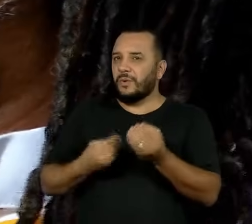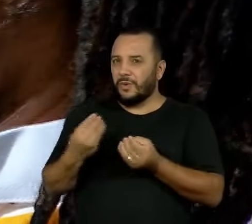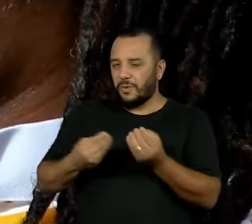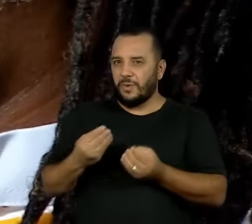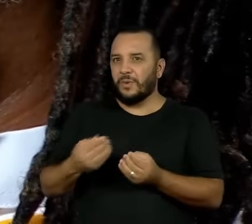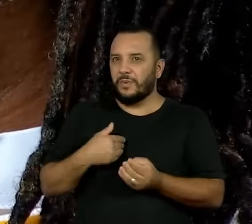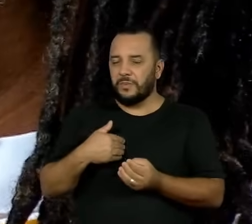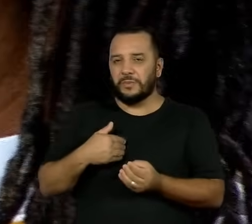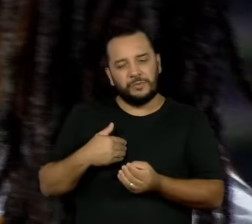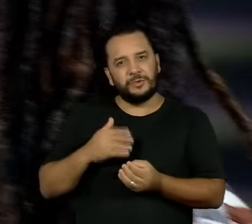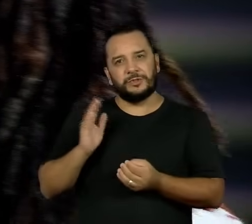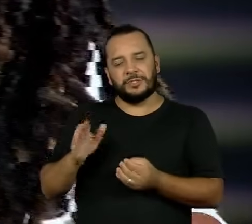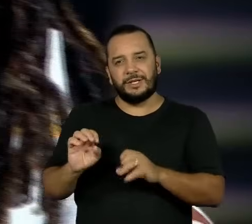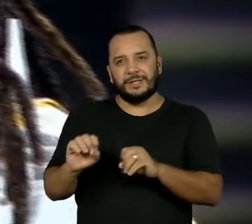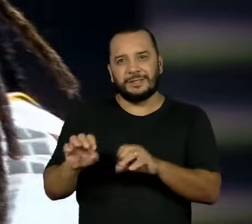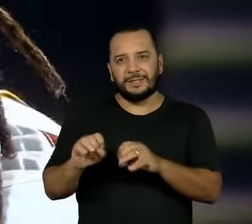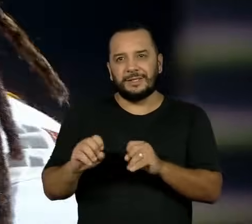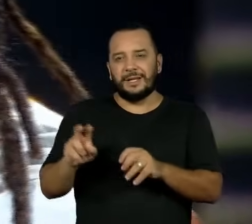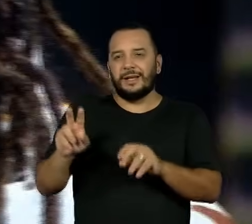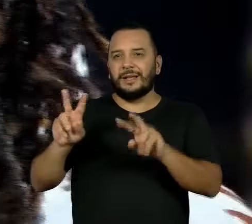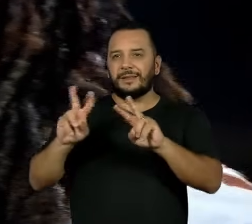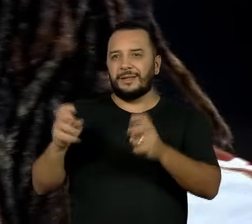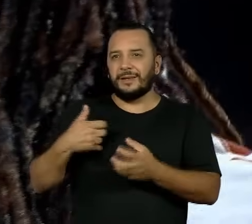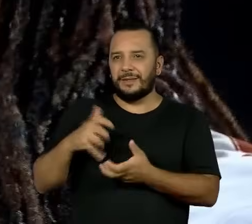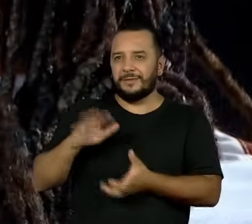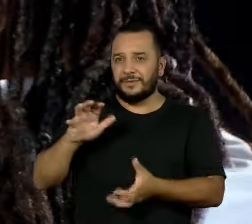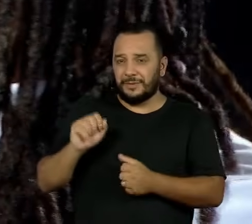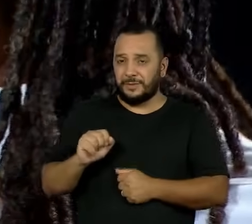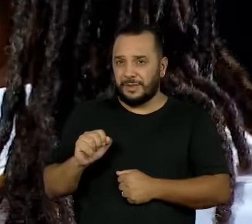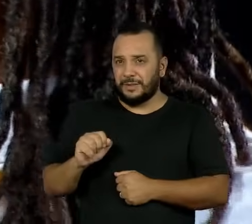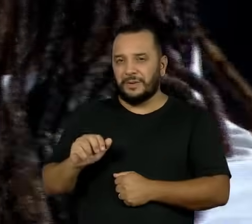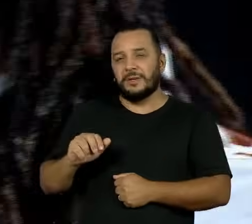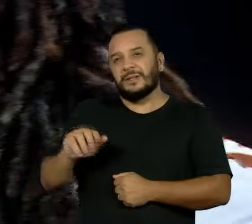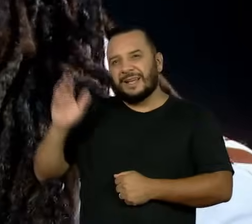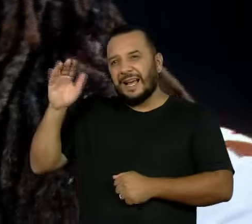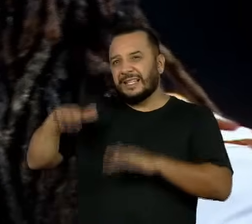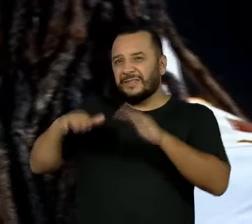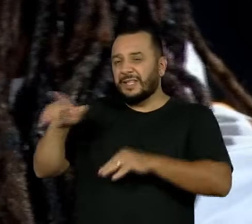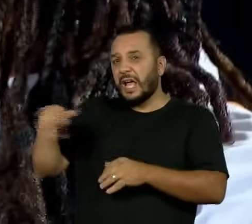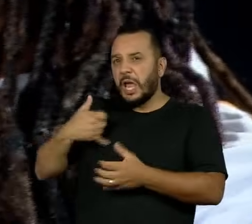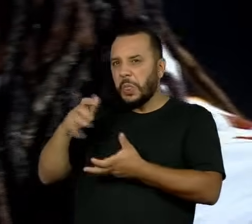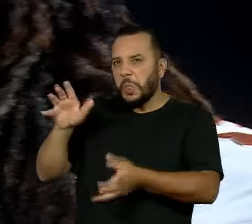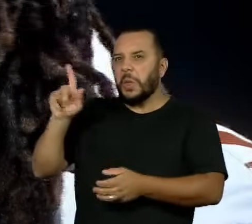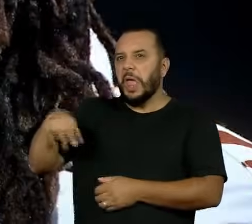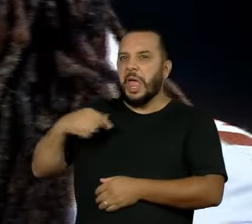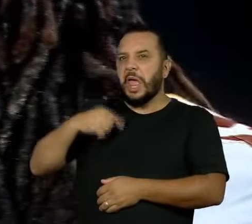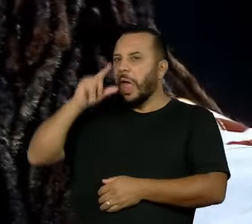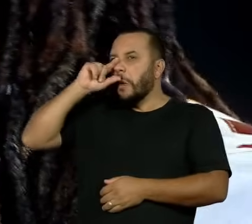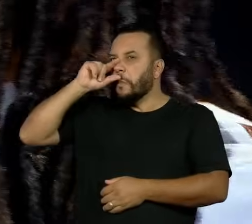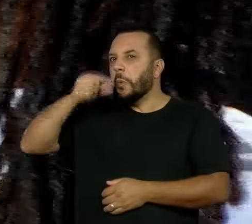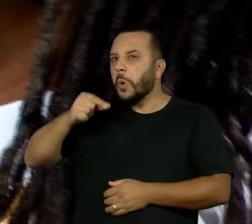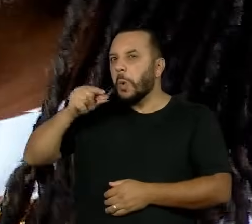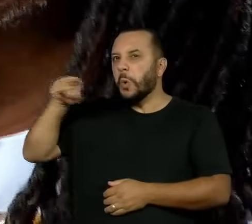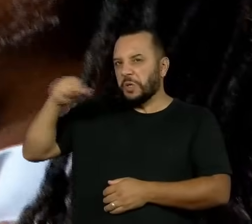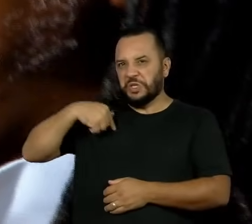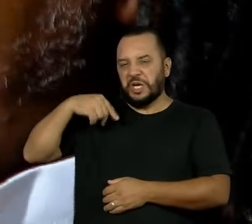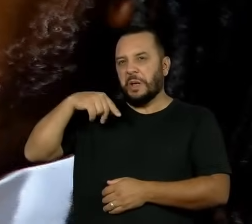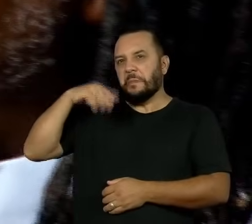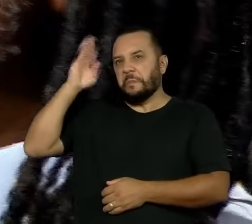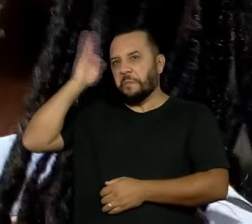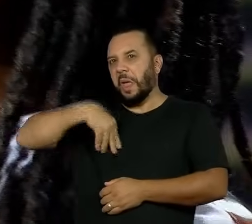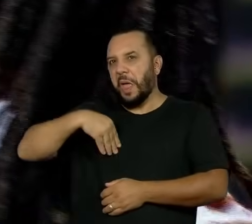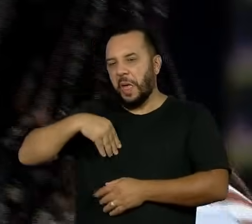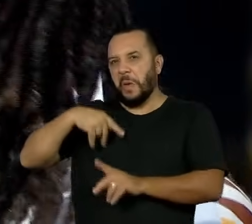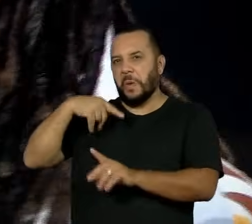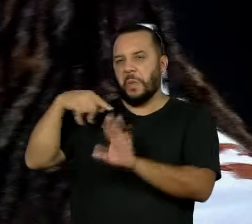retrata o envelhecimento? Ainda é aquela bruxa, né, Sim. que tem um estereótipo É. todo negativo, tal, ou não, né?